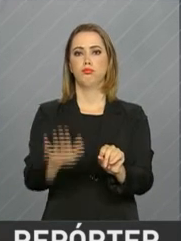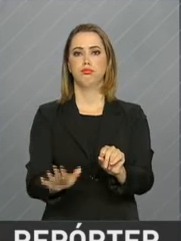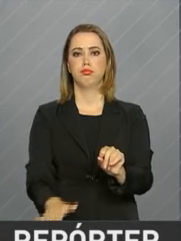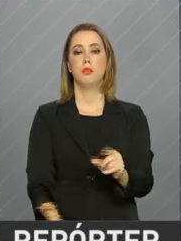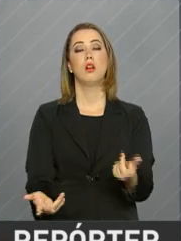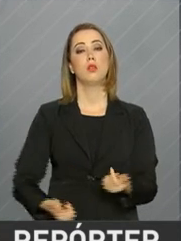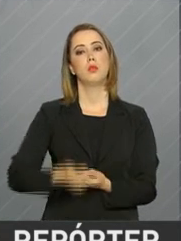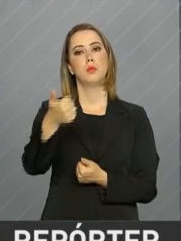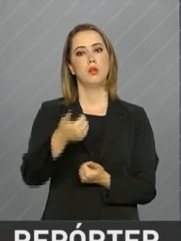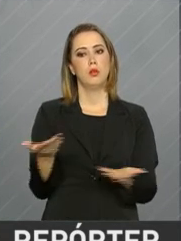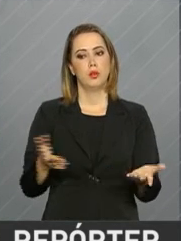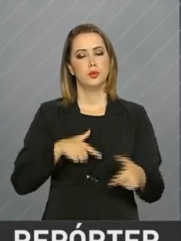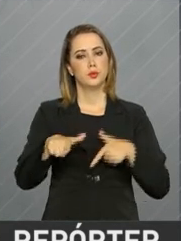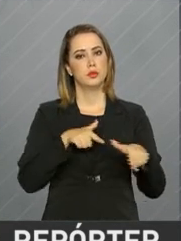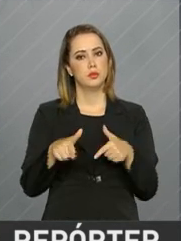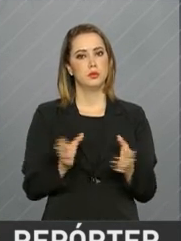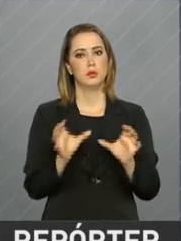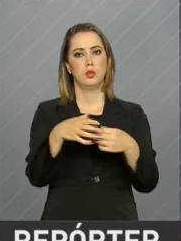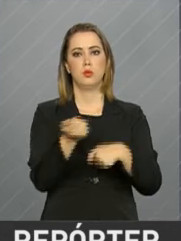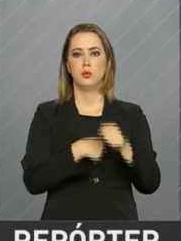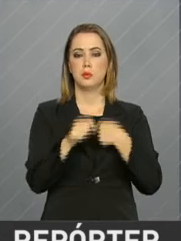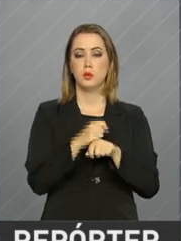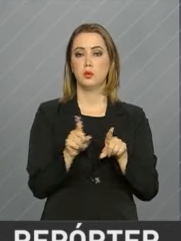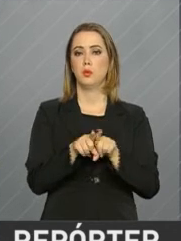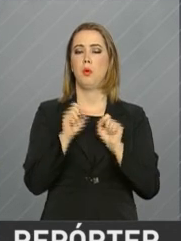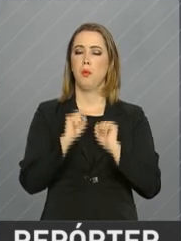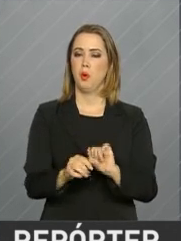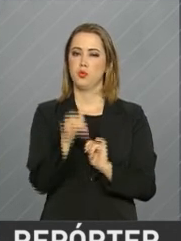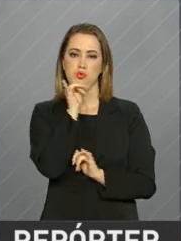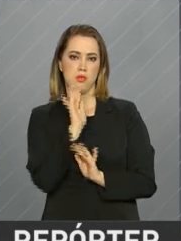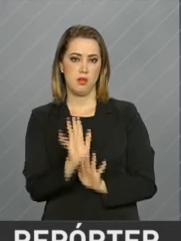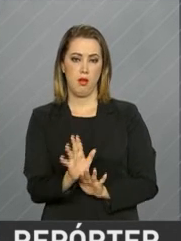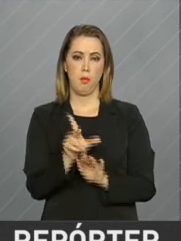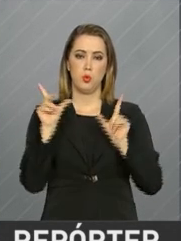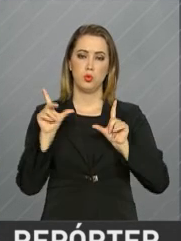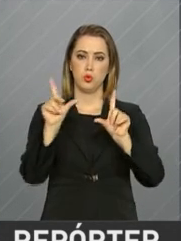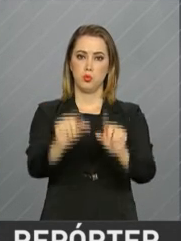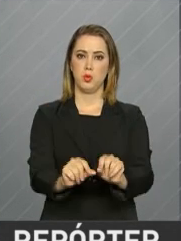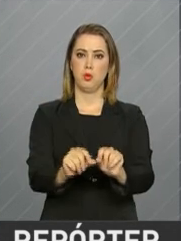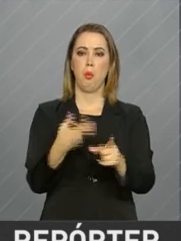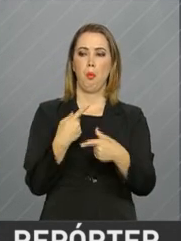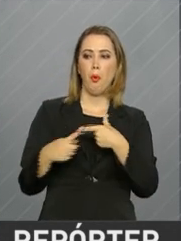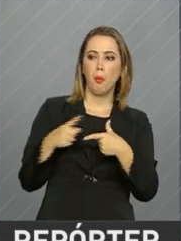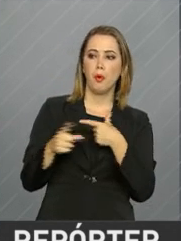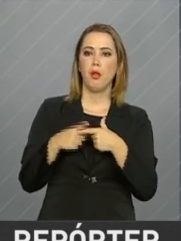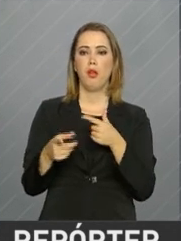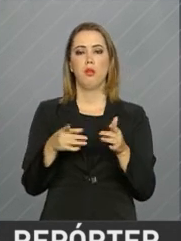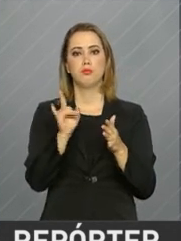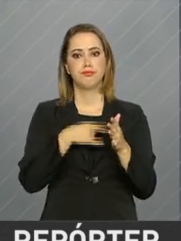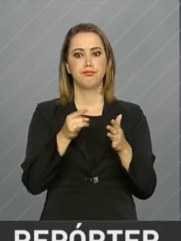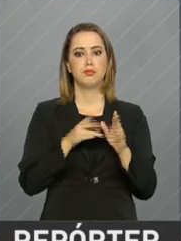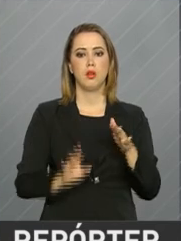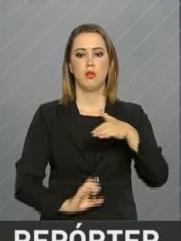aumentando a produtividade dos setores econômicos isso pode ser feito por exemplo com a diminuição da burocracia para instituições financeiras de pequeno